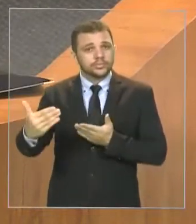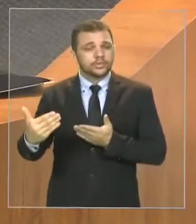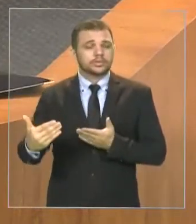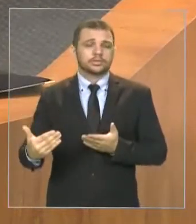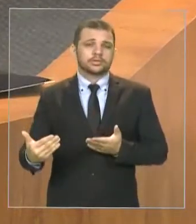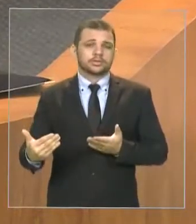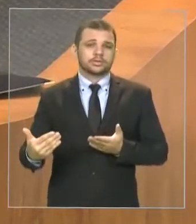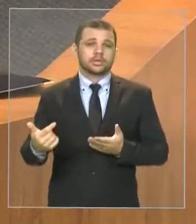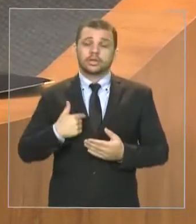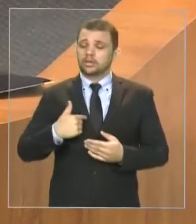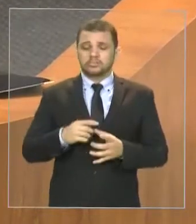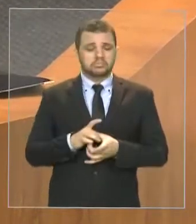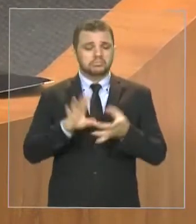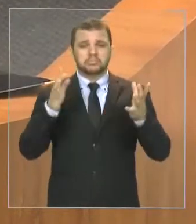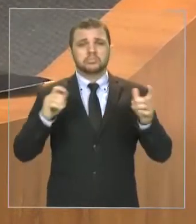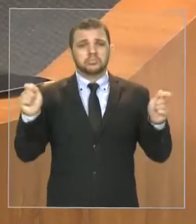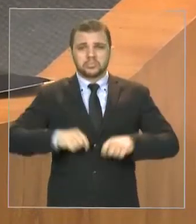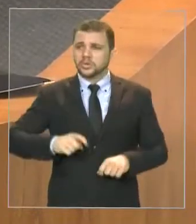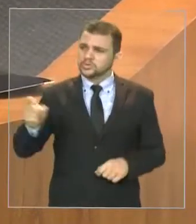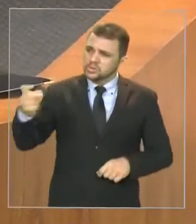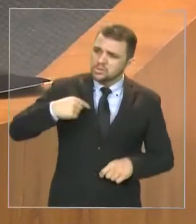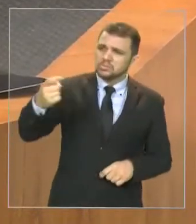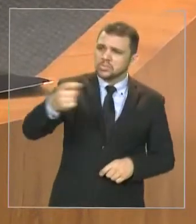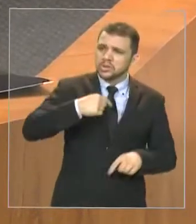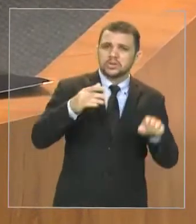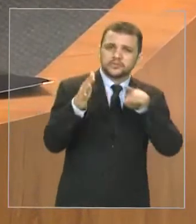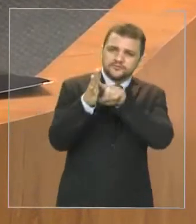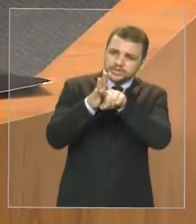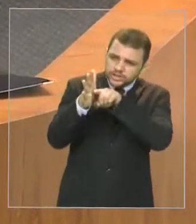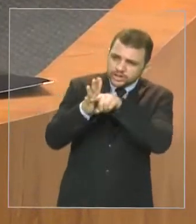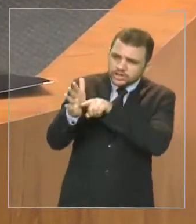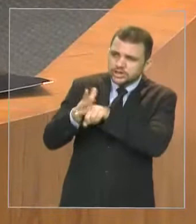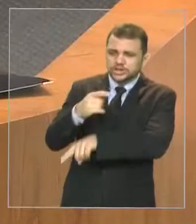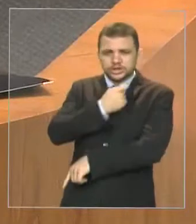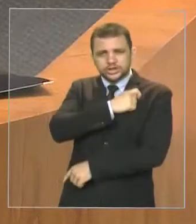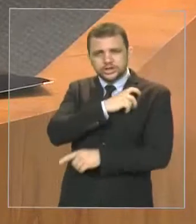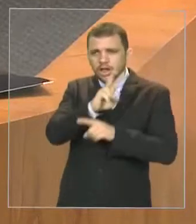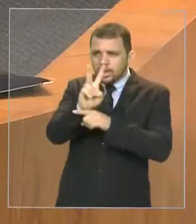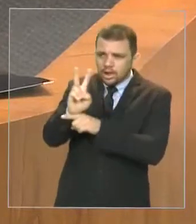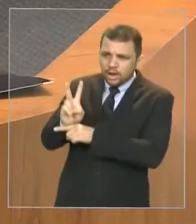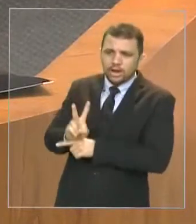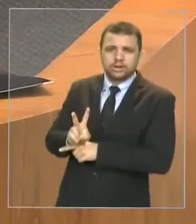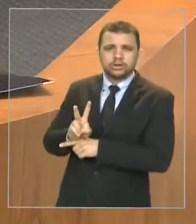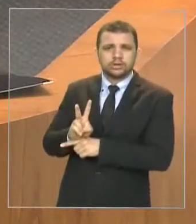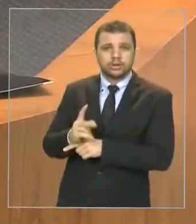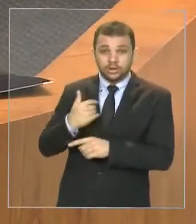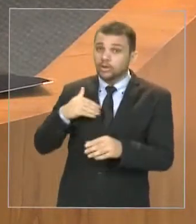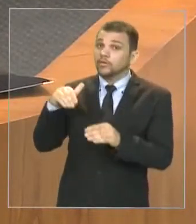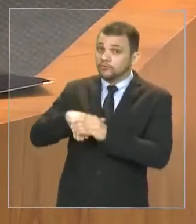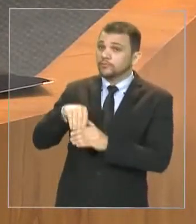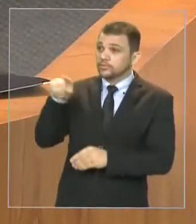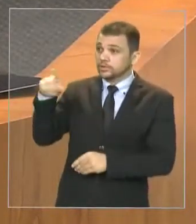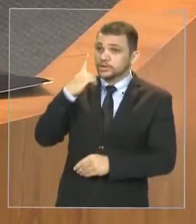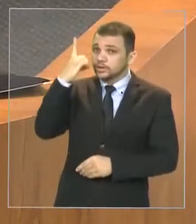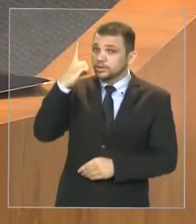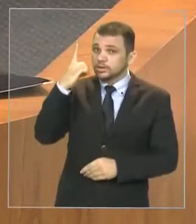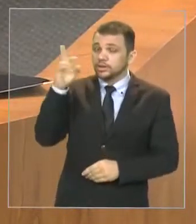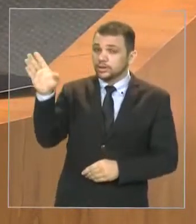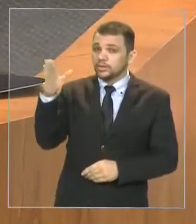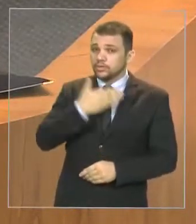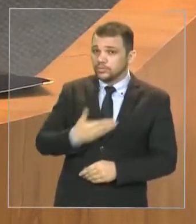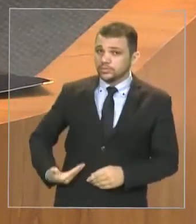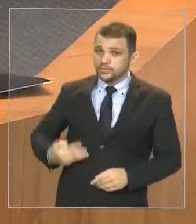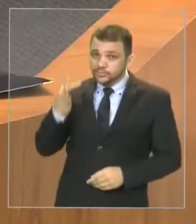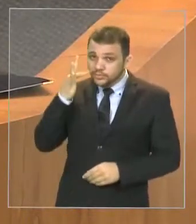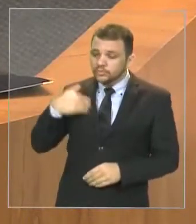para cobrar, para fiscalizar. Votei no governador Flávio Dino. Pedi voto para o governador Flávio